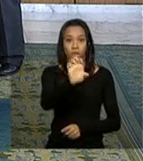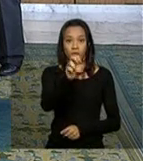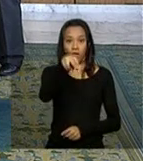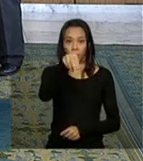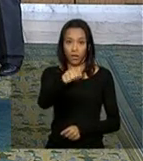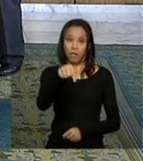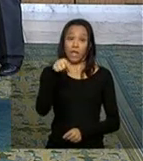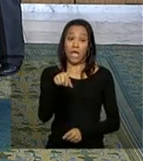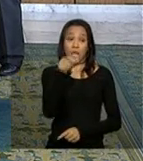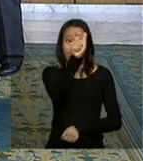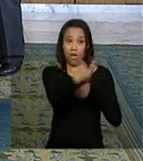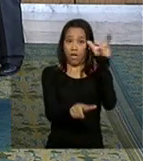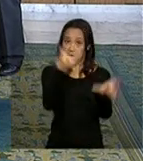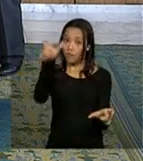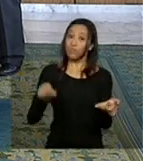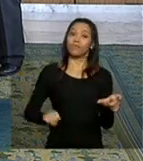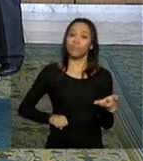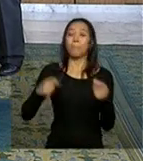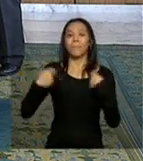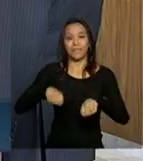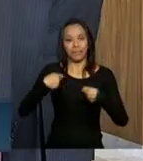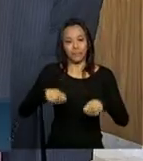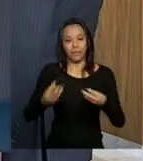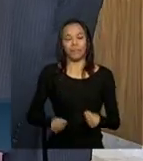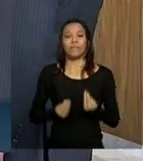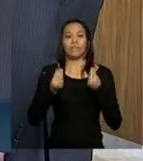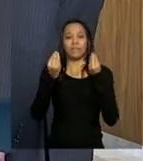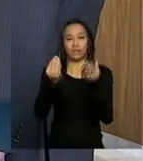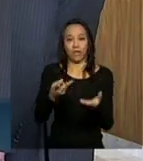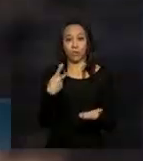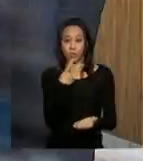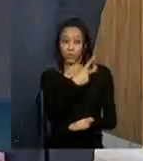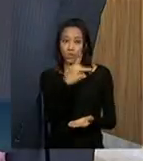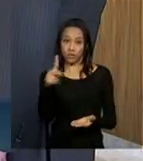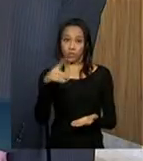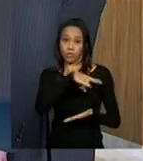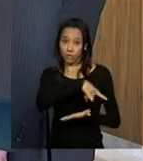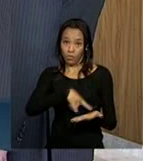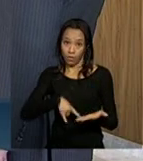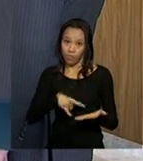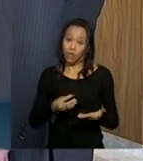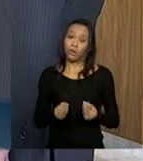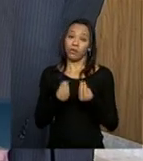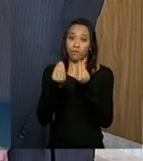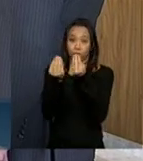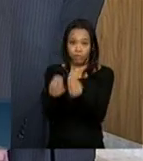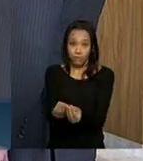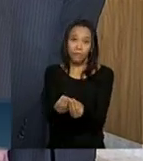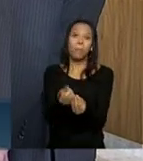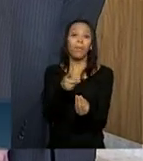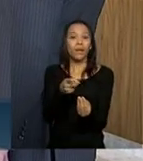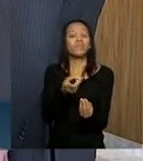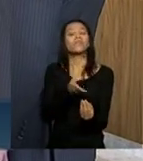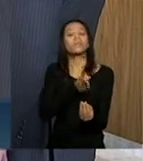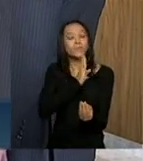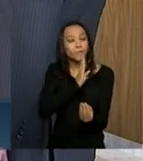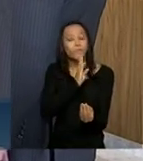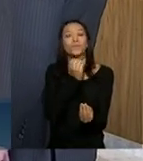esses diplomatas precisam entregar as suas cartas credenciais para que sejam reconhecidos